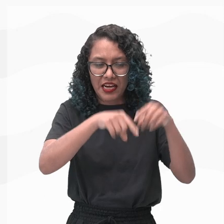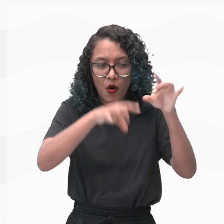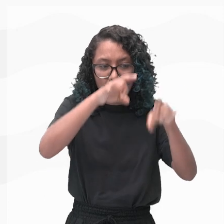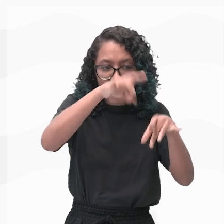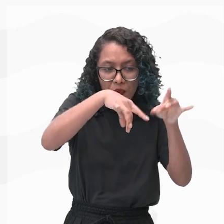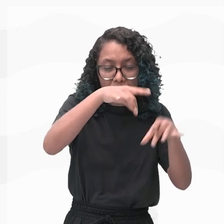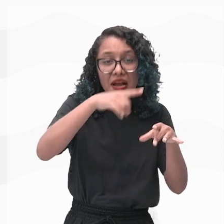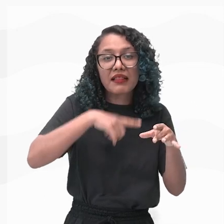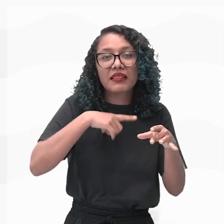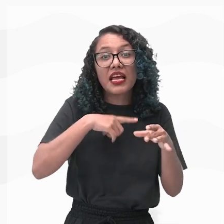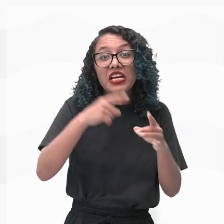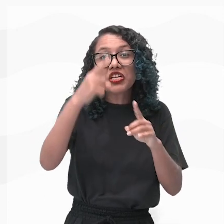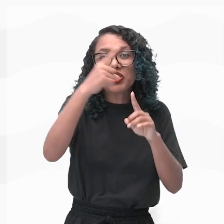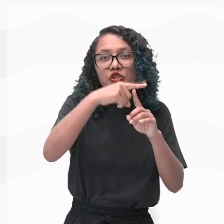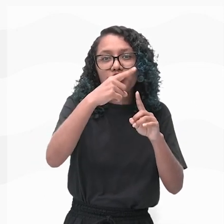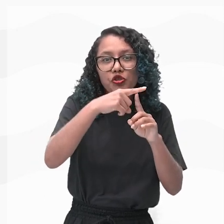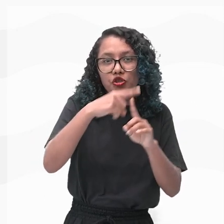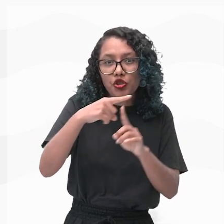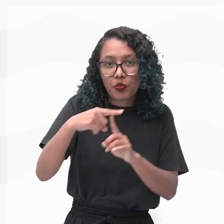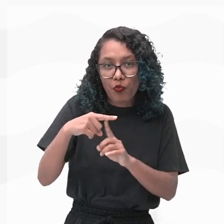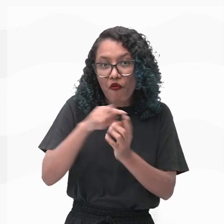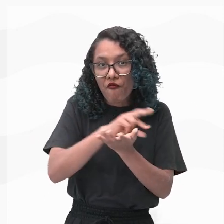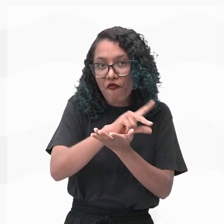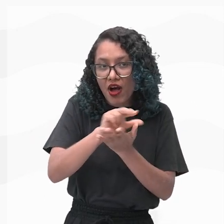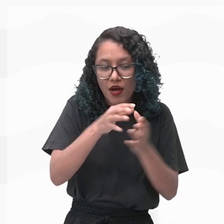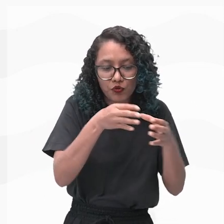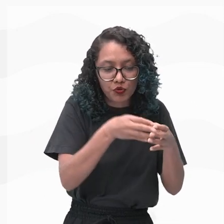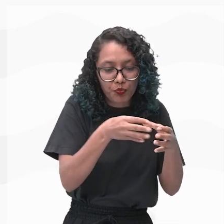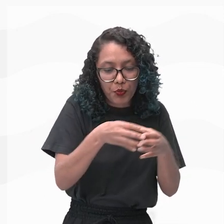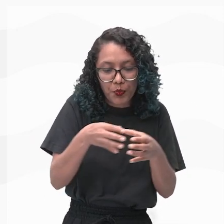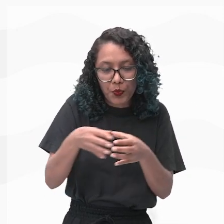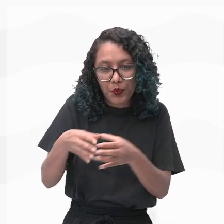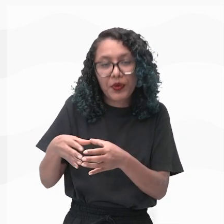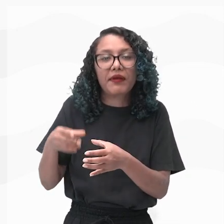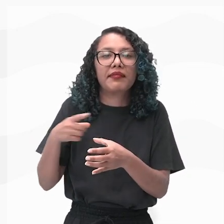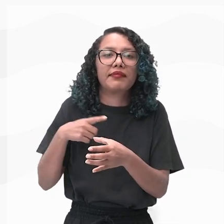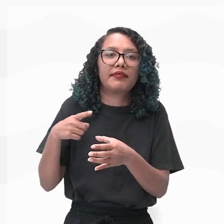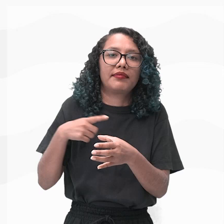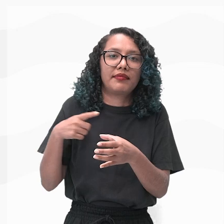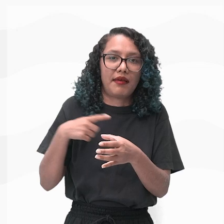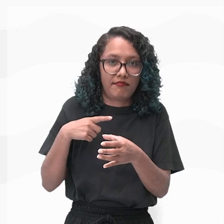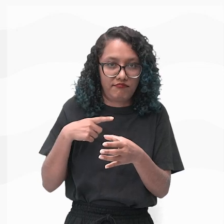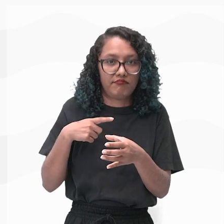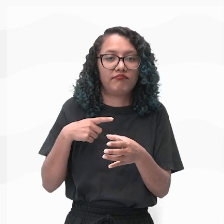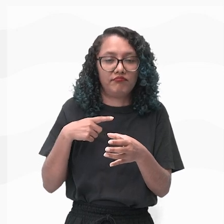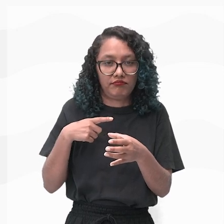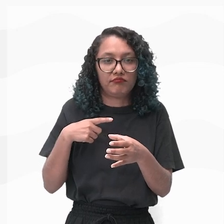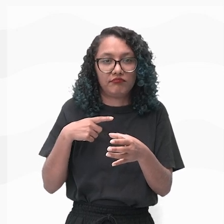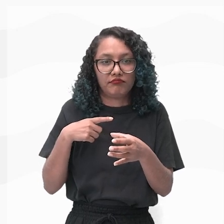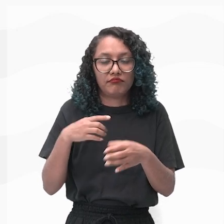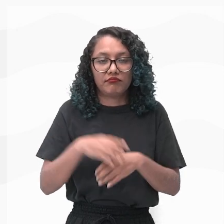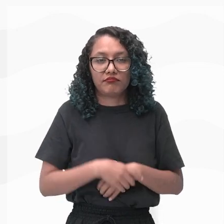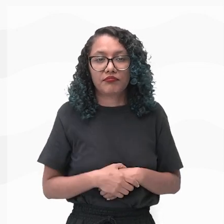justamente essas categorias. E diante delas, nós iremos